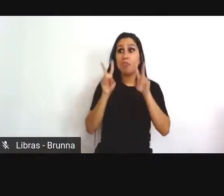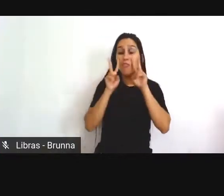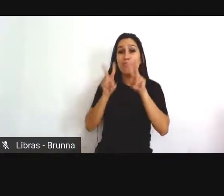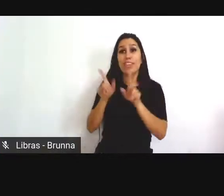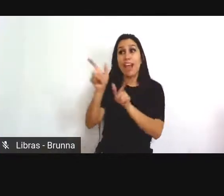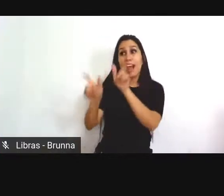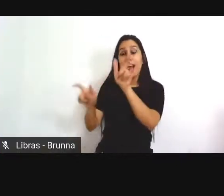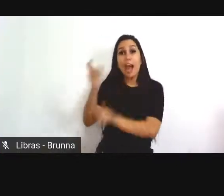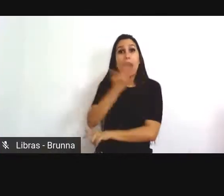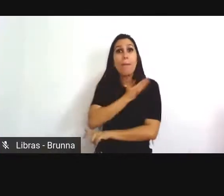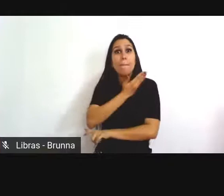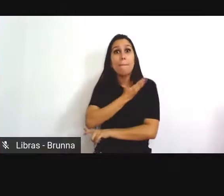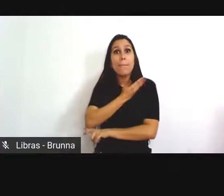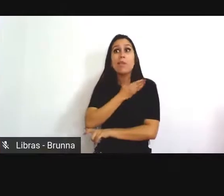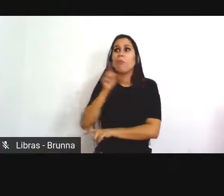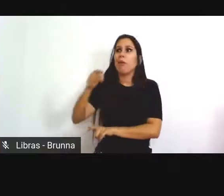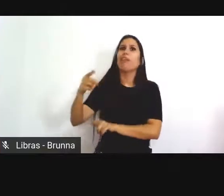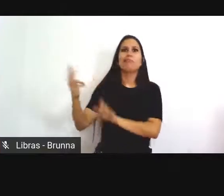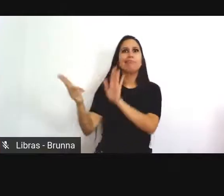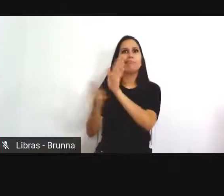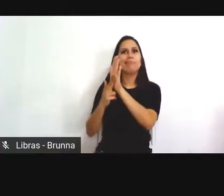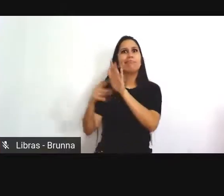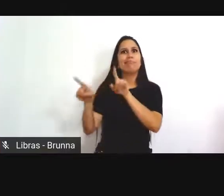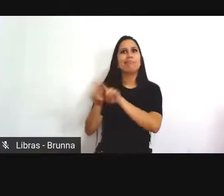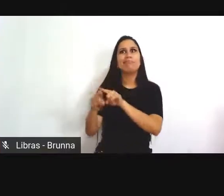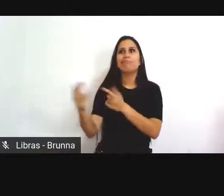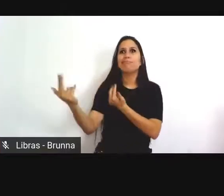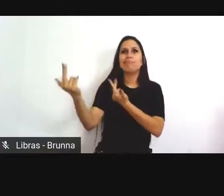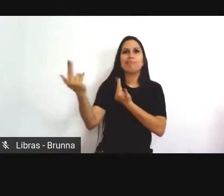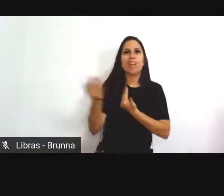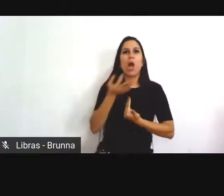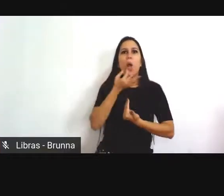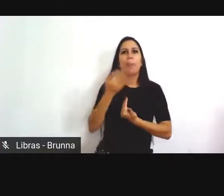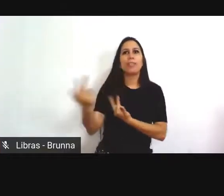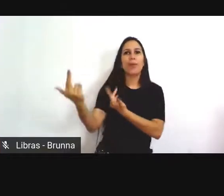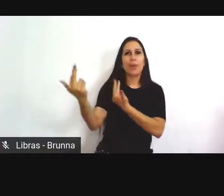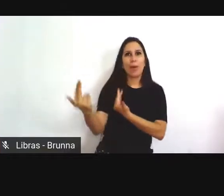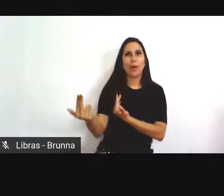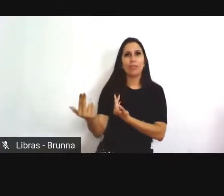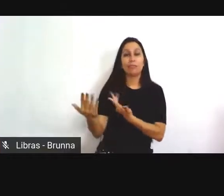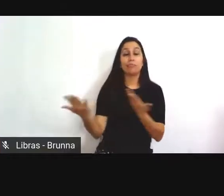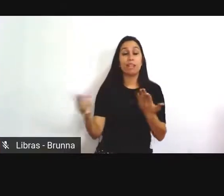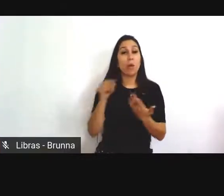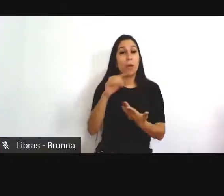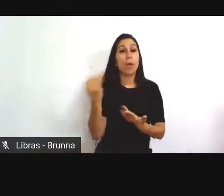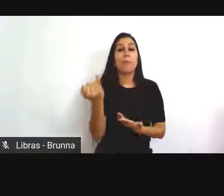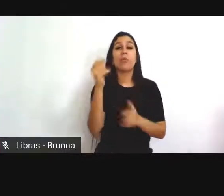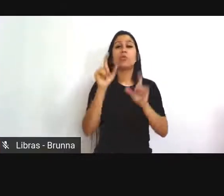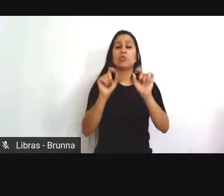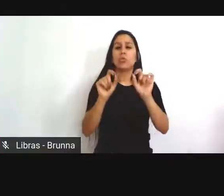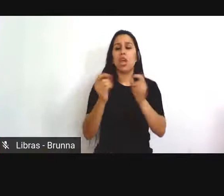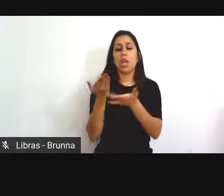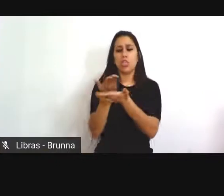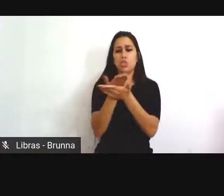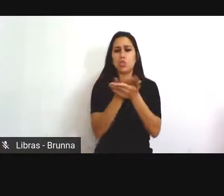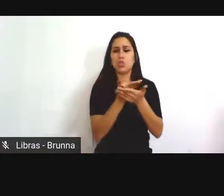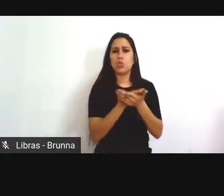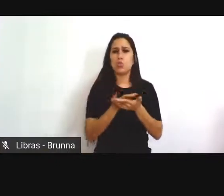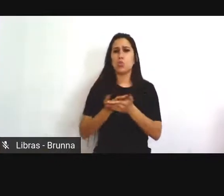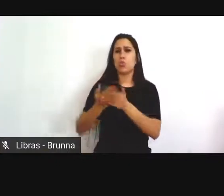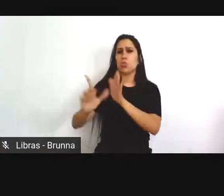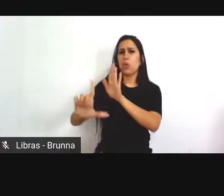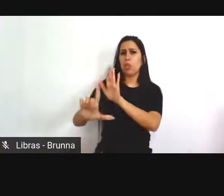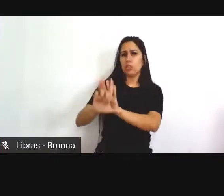também podem comprovar. Tá? Importante dizer, estudos legislativos. No meu caso, foi